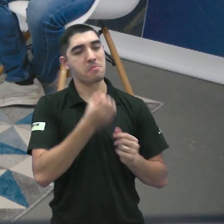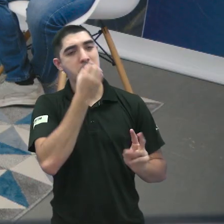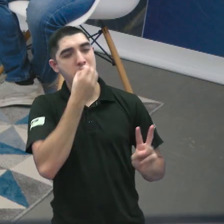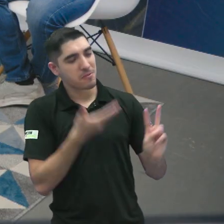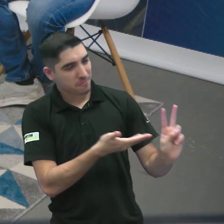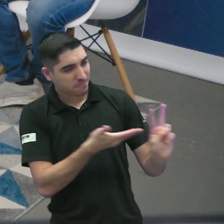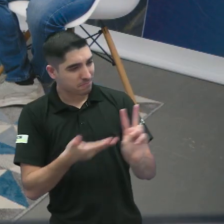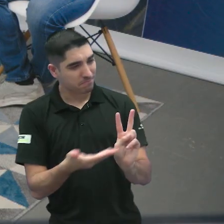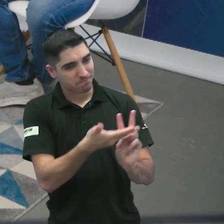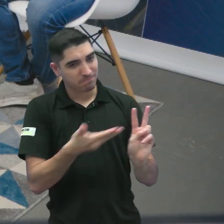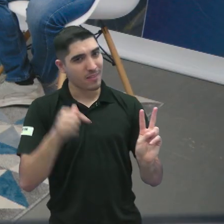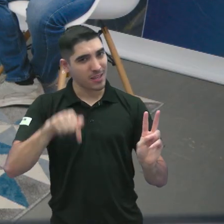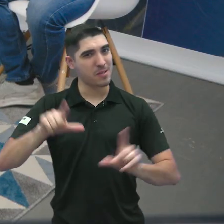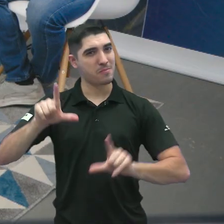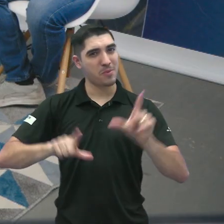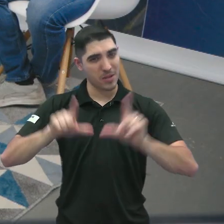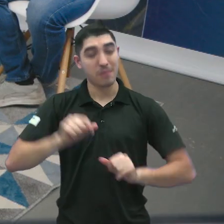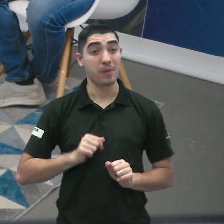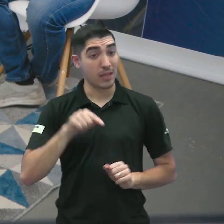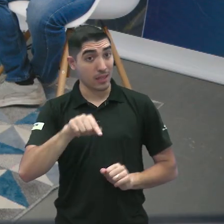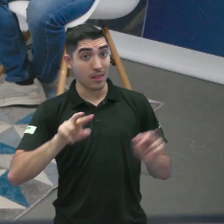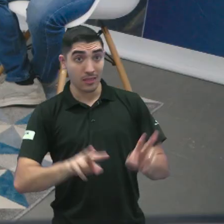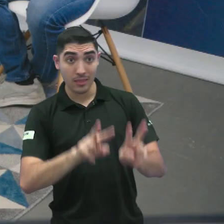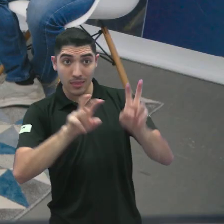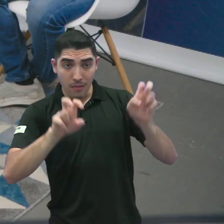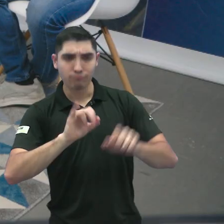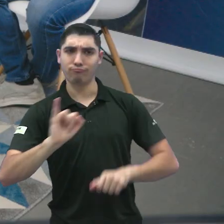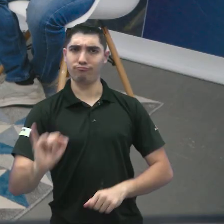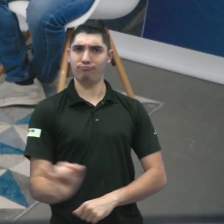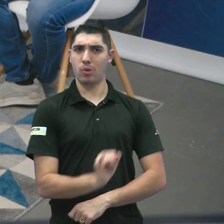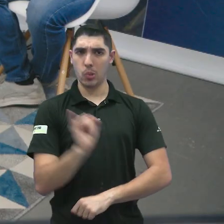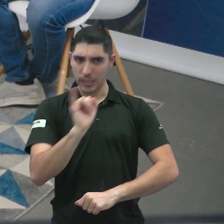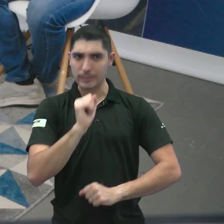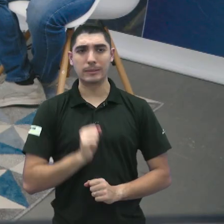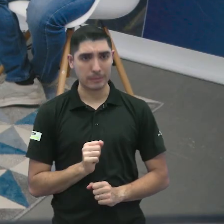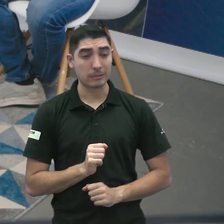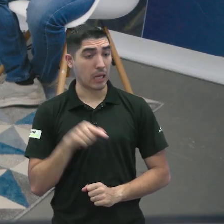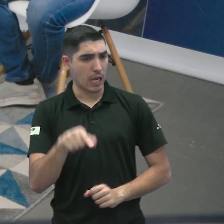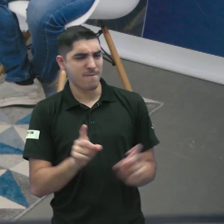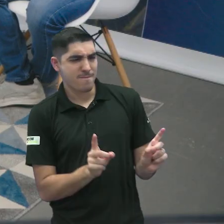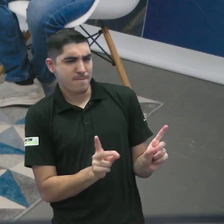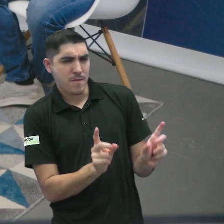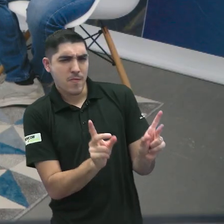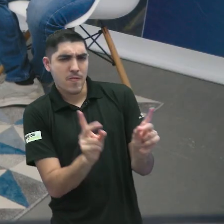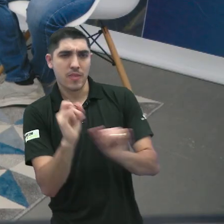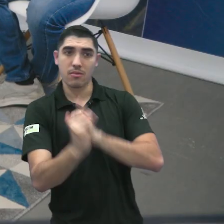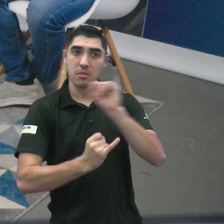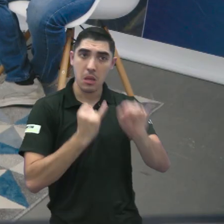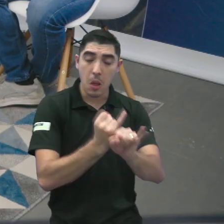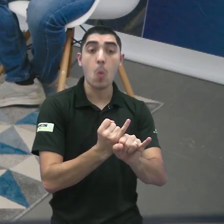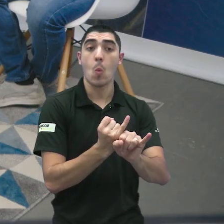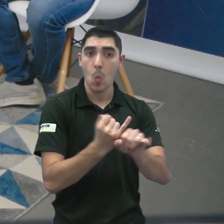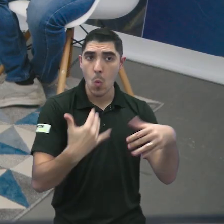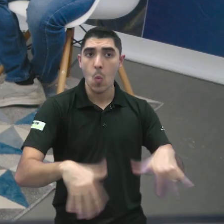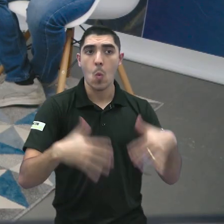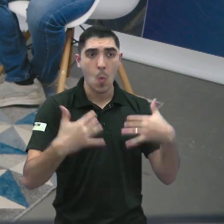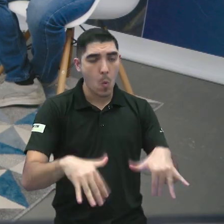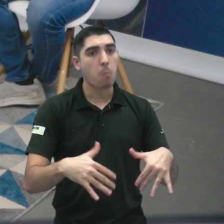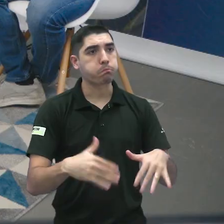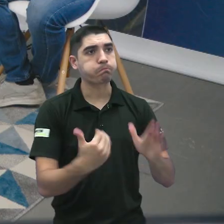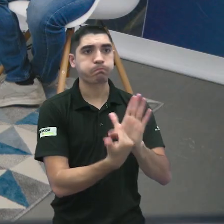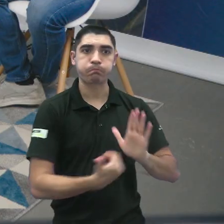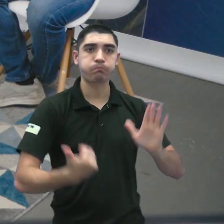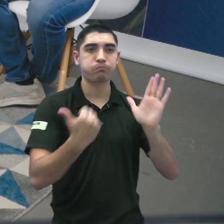em mais um Diálogos da Cidade, falando de assunto muito importante, né? As vendas eletrônicas que vêm crescendo no nosso Brasil.